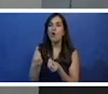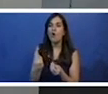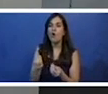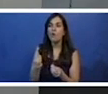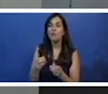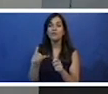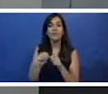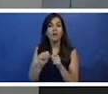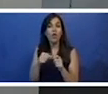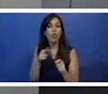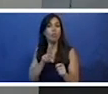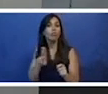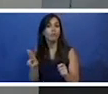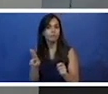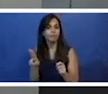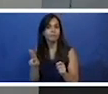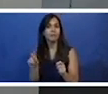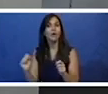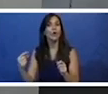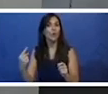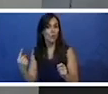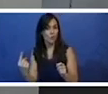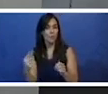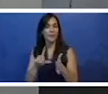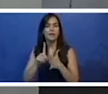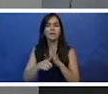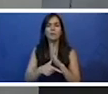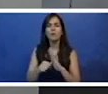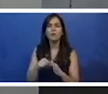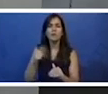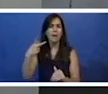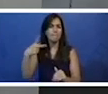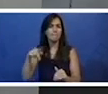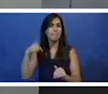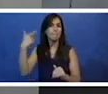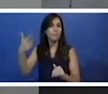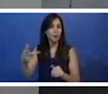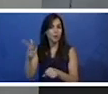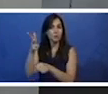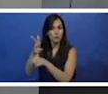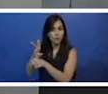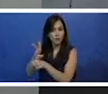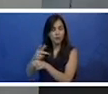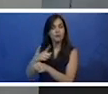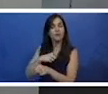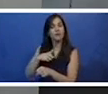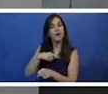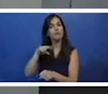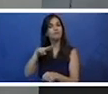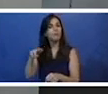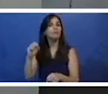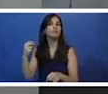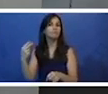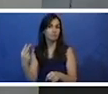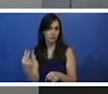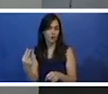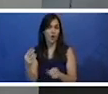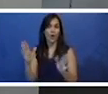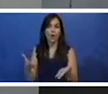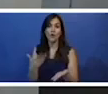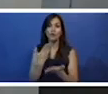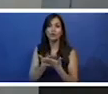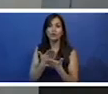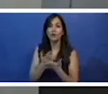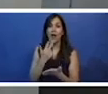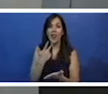formas nominais 1, porque na próxima videoaula teremos as formas nominais 2. Então, hoje veremos o estudo da